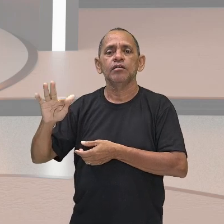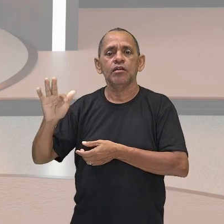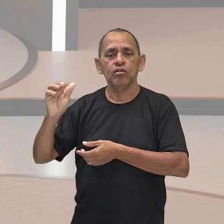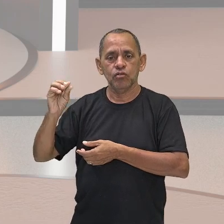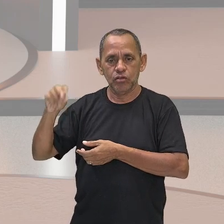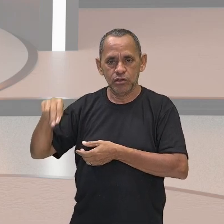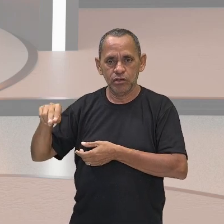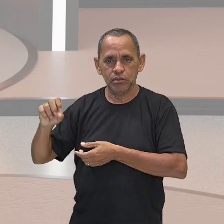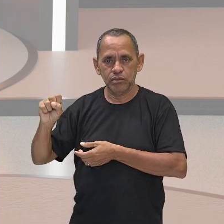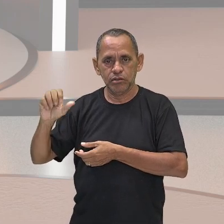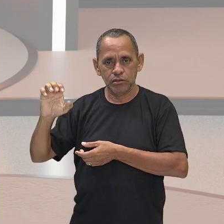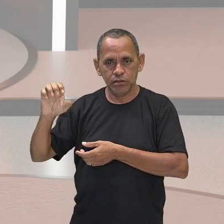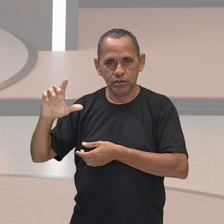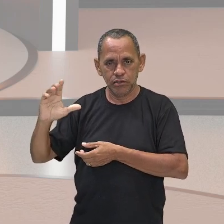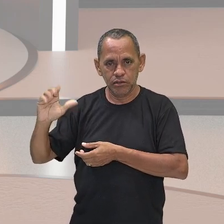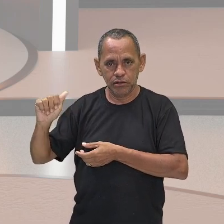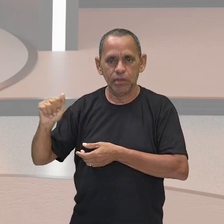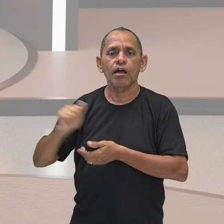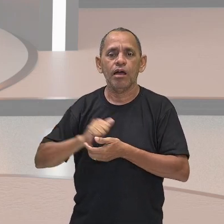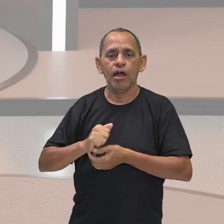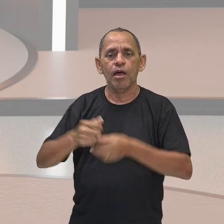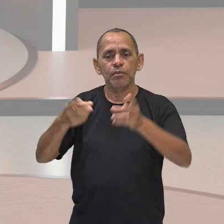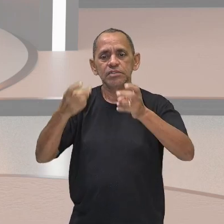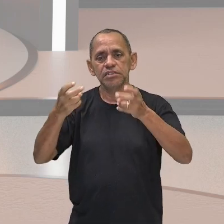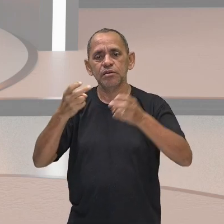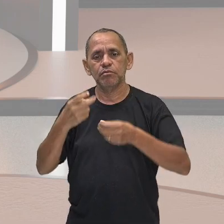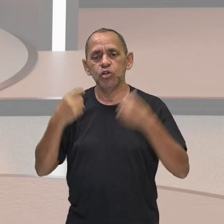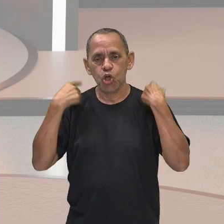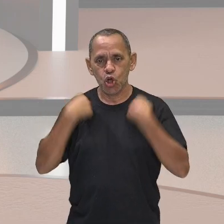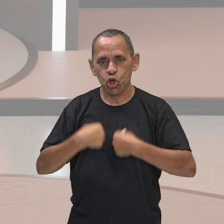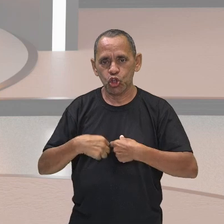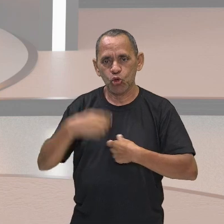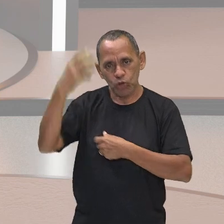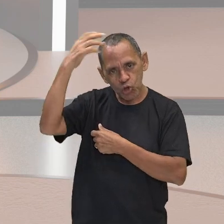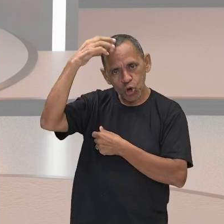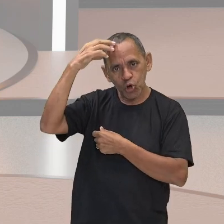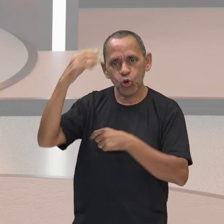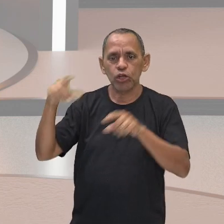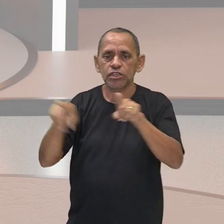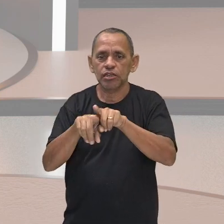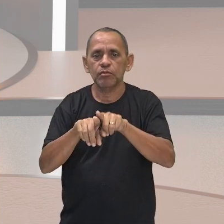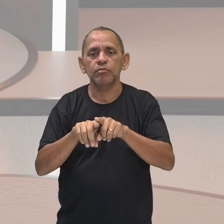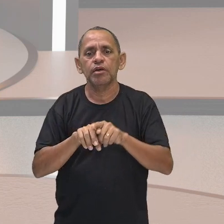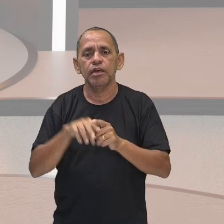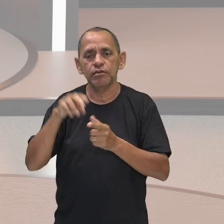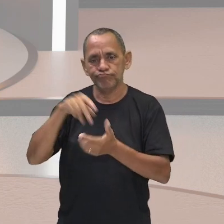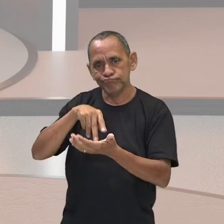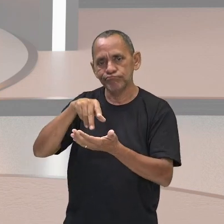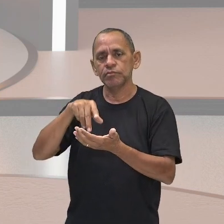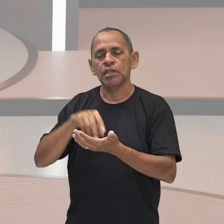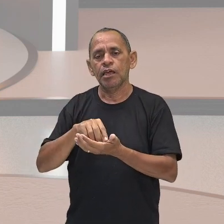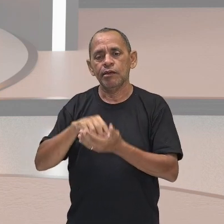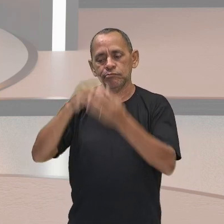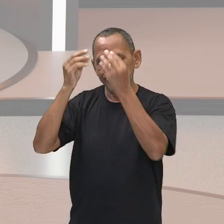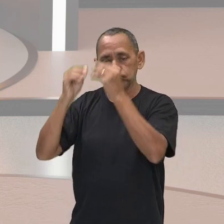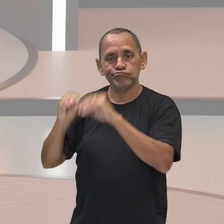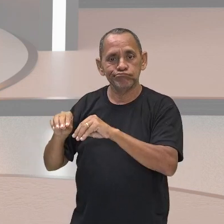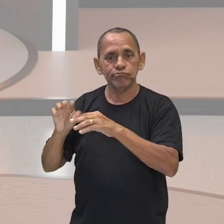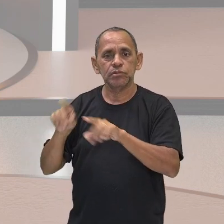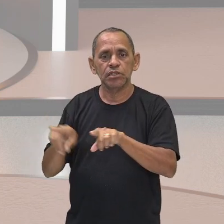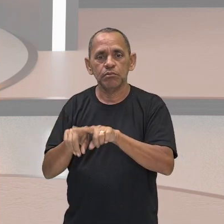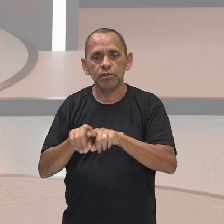coroa do Pedro II, então, caiu, não é mesmo? Olha só, então, né, para a gente, então, começar aí, né, a falar, então, sobre